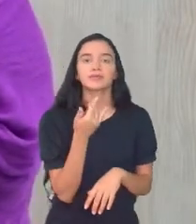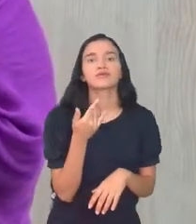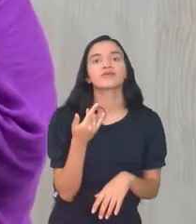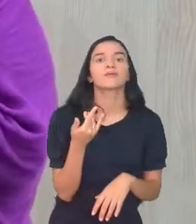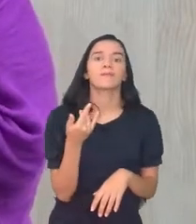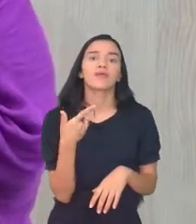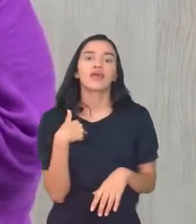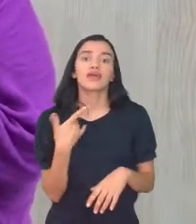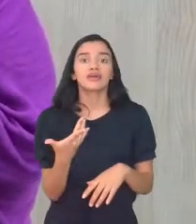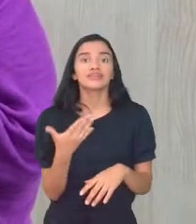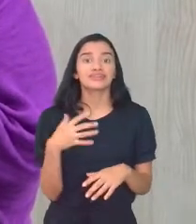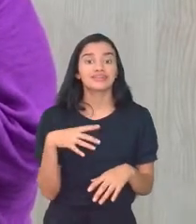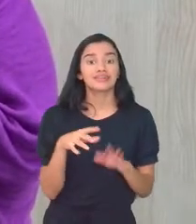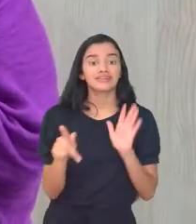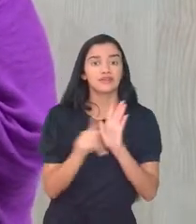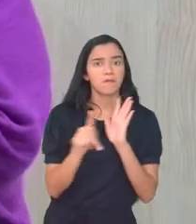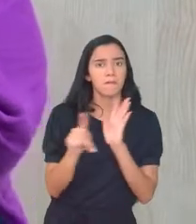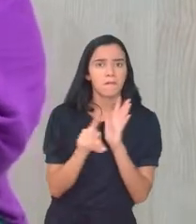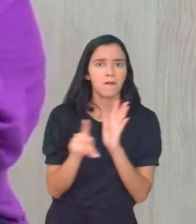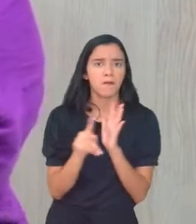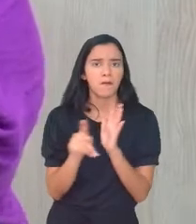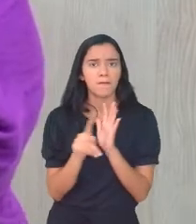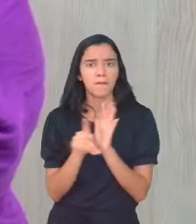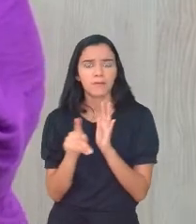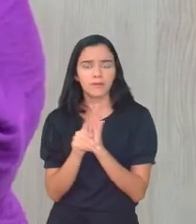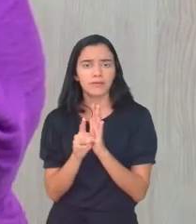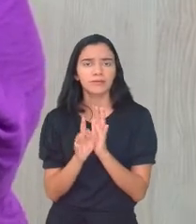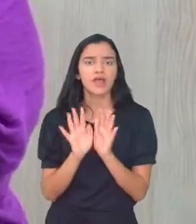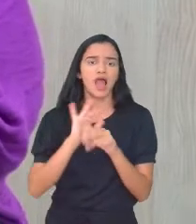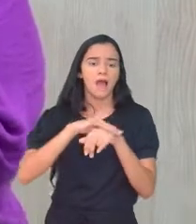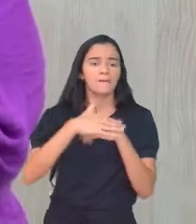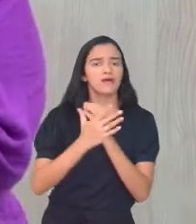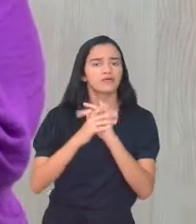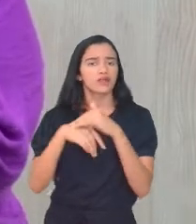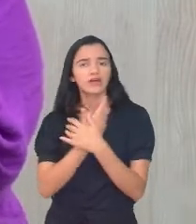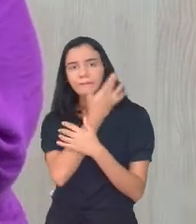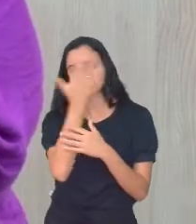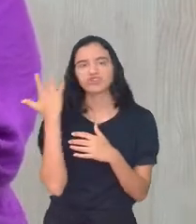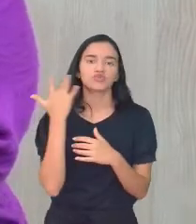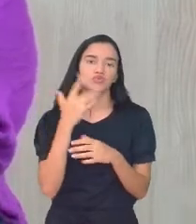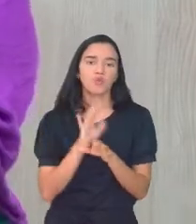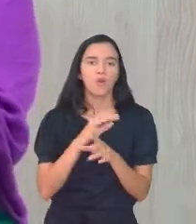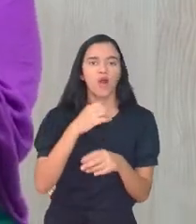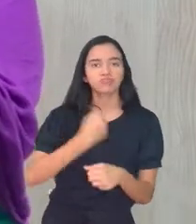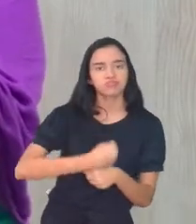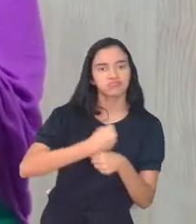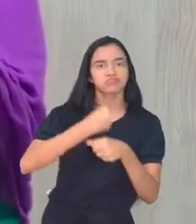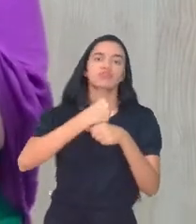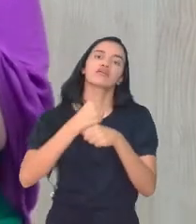traz em si mesmo, nas mãos das pessoas que fazem, que constroem,